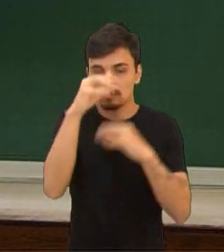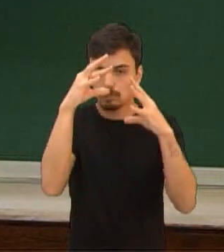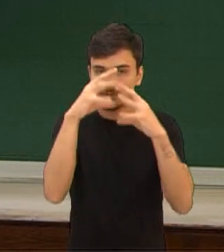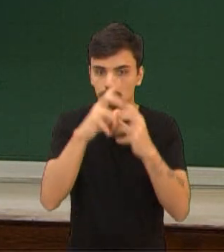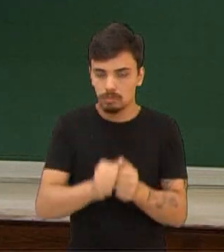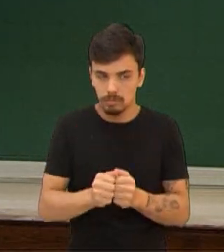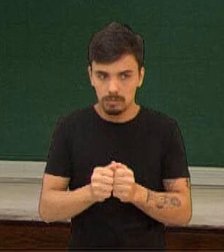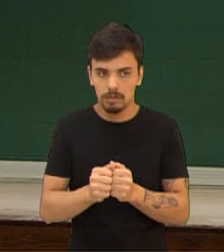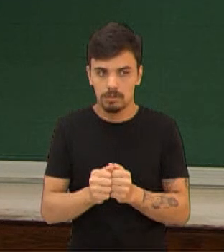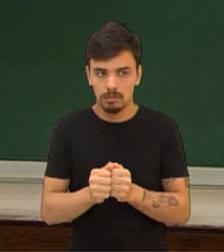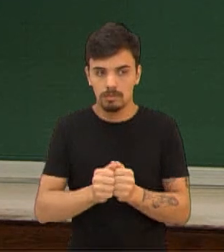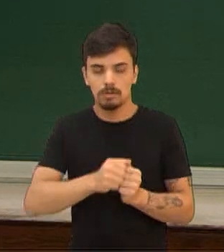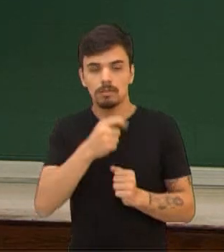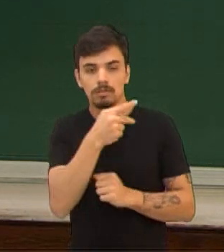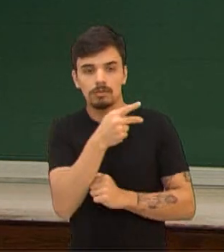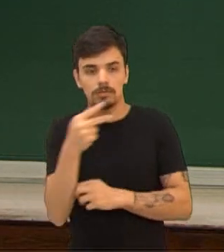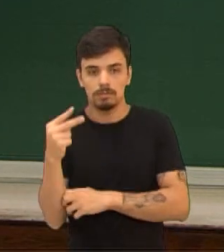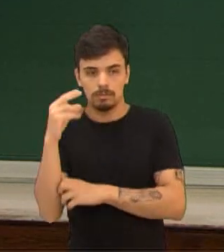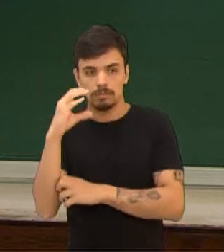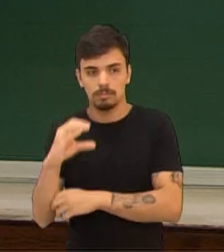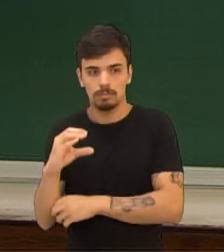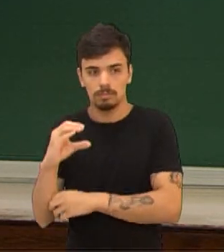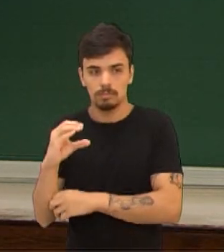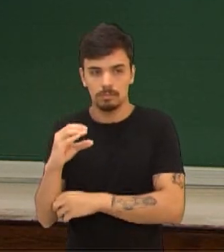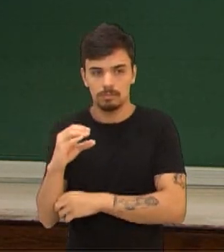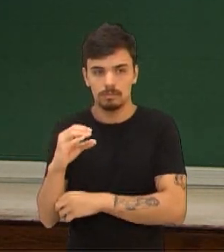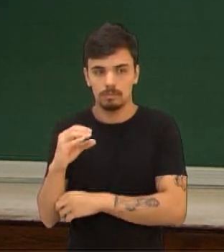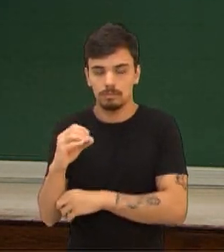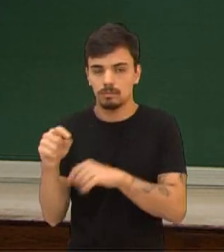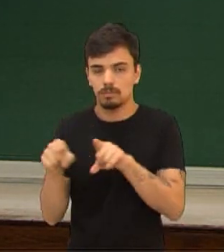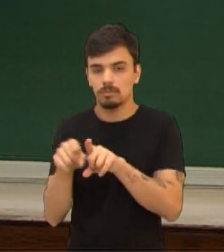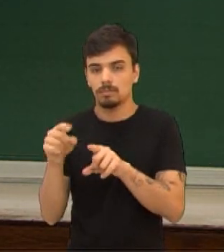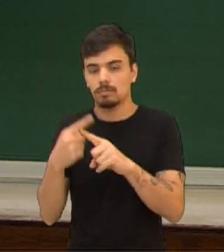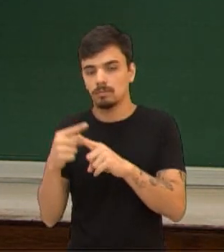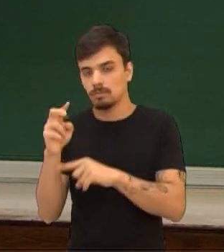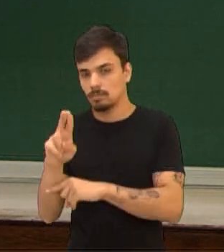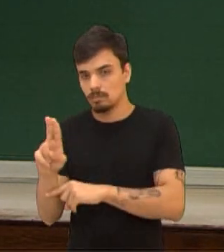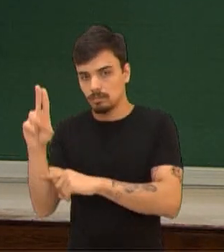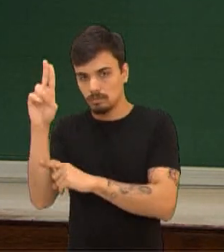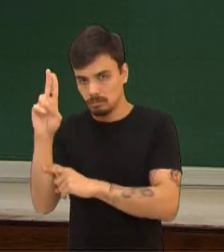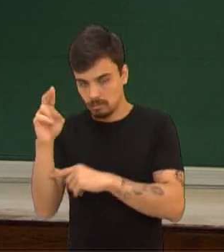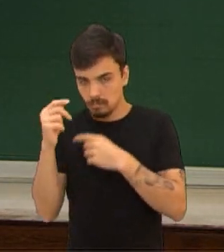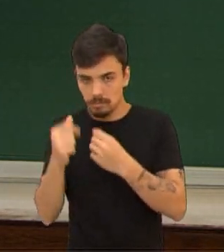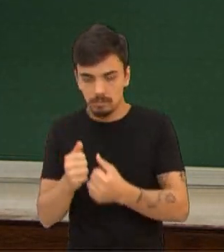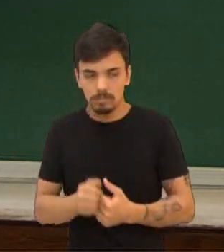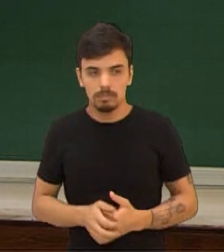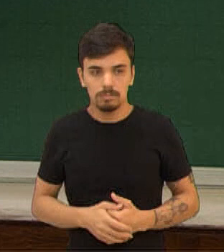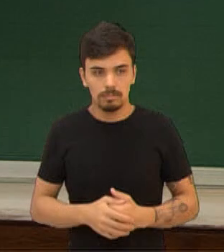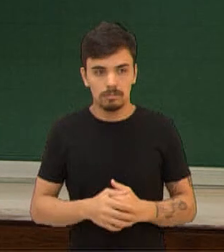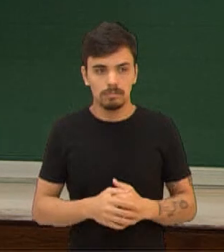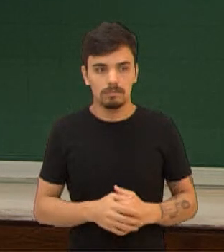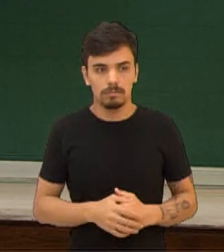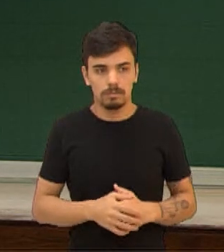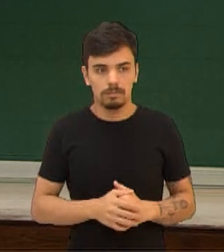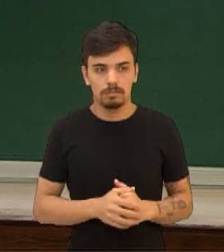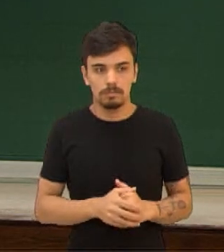fonte é a capacitância equivalente vezes a tensão da fonte, ok?